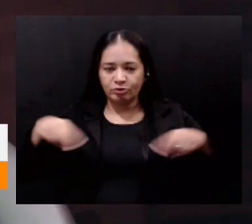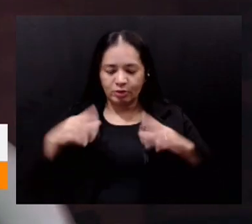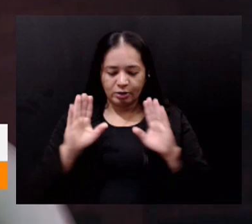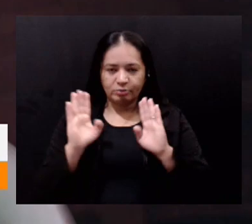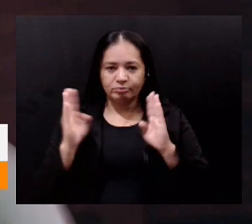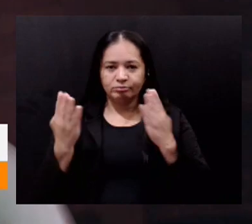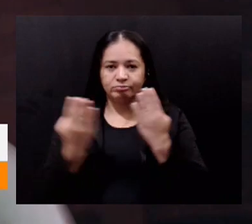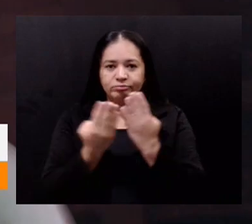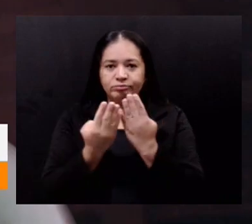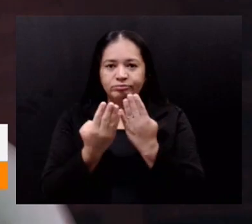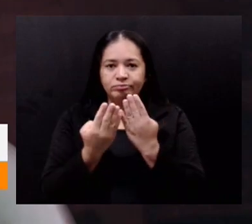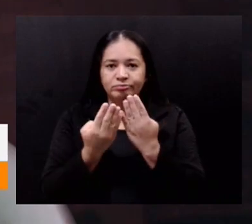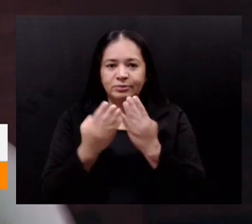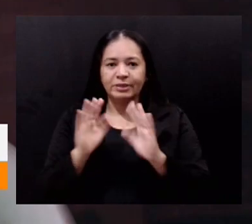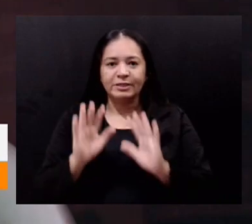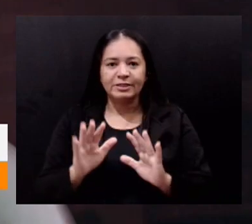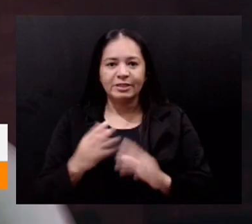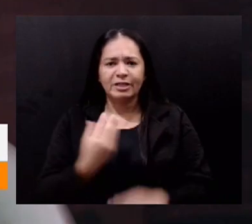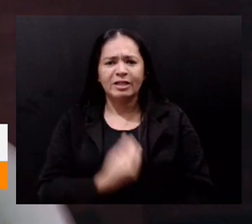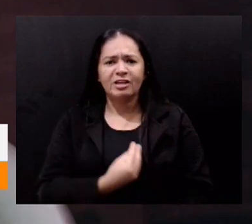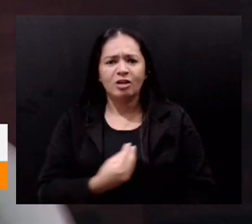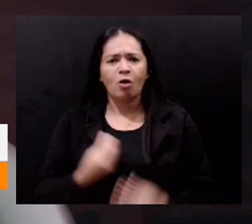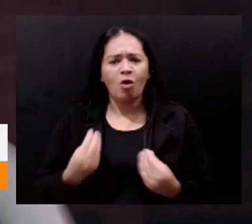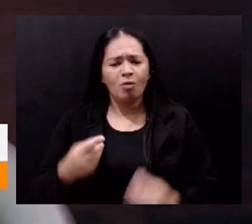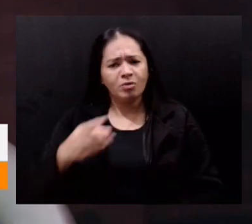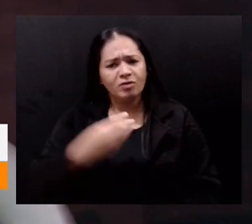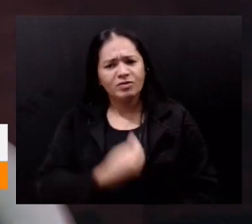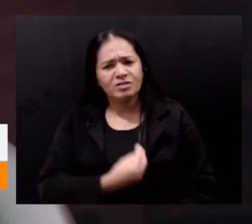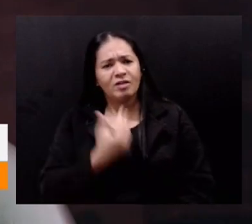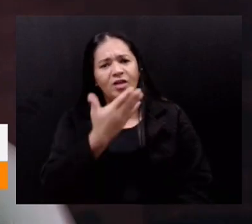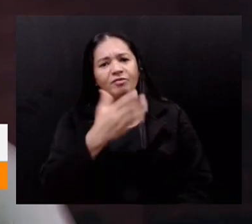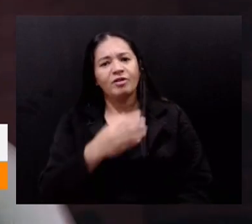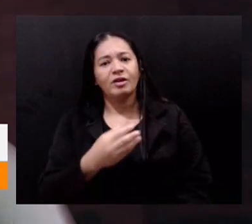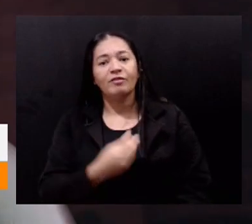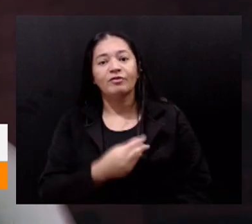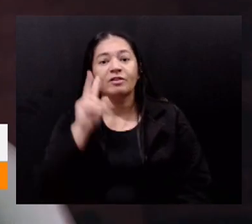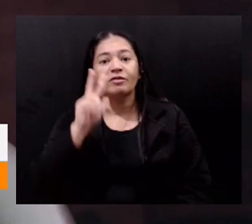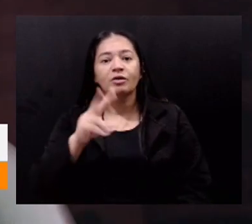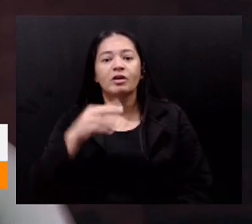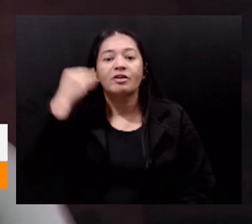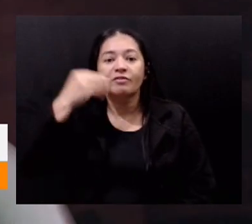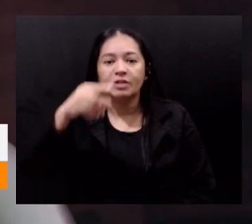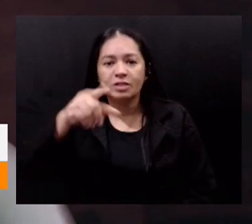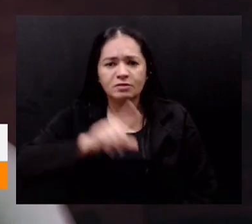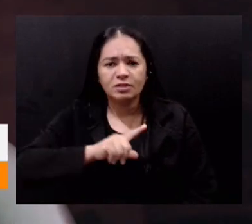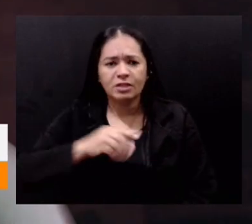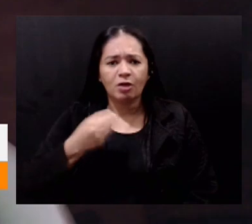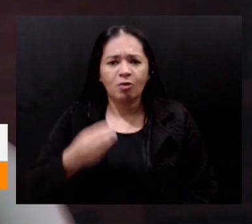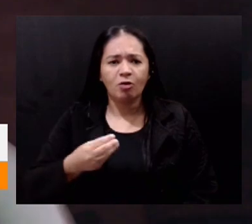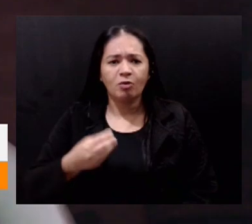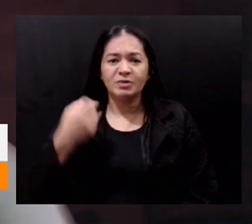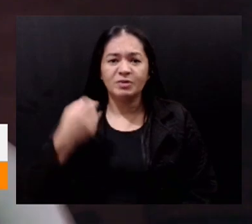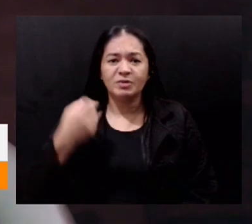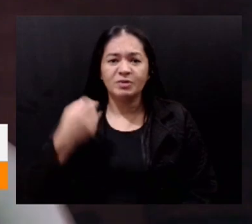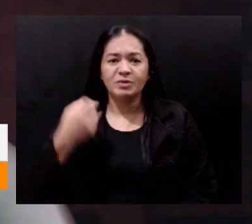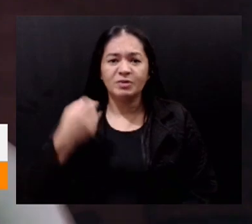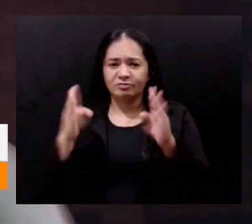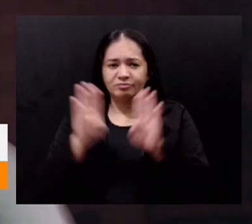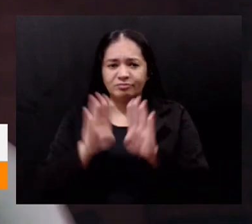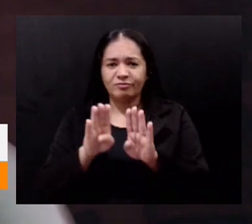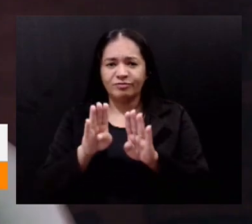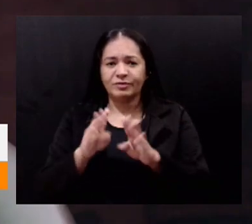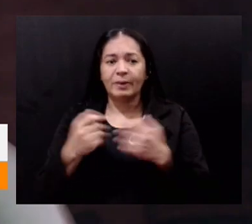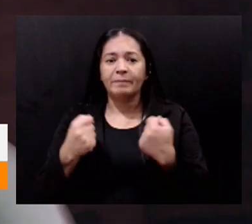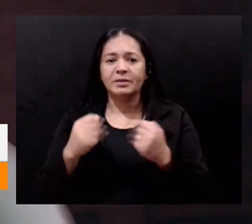que vida que você está vendo ali fora? Que experiência que você está tendo ali de você sair um pouquinho fora do seu casulo?